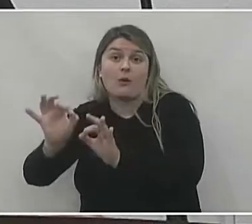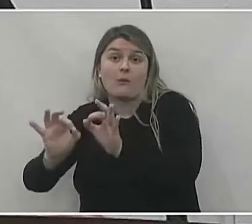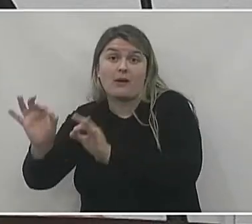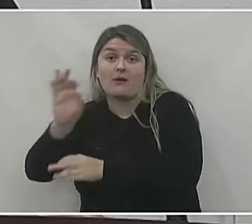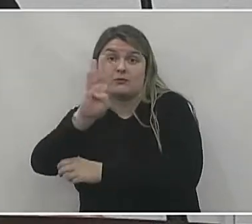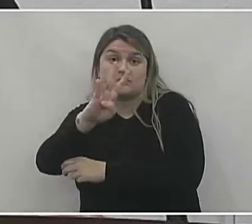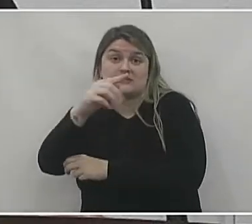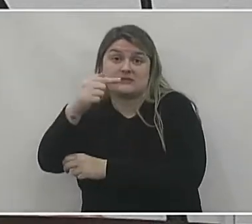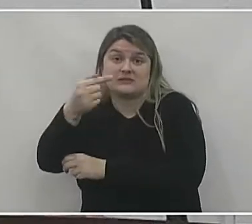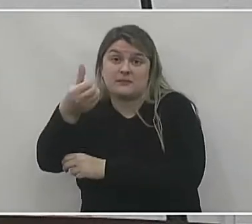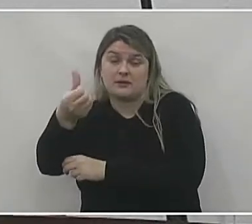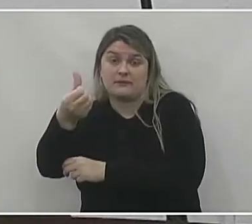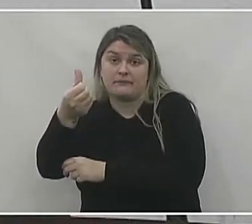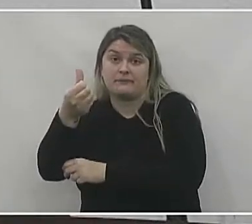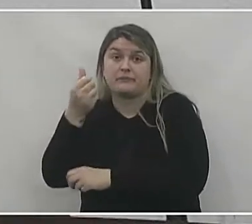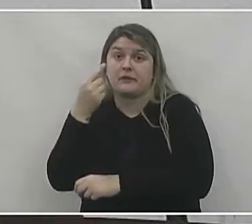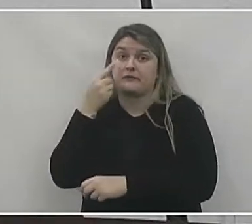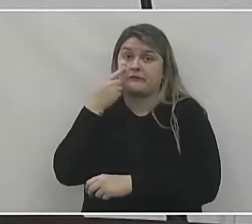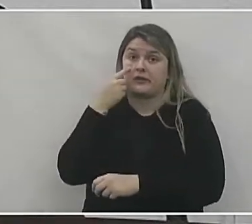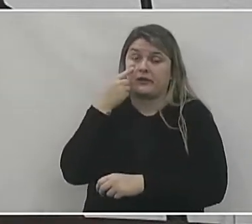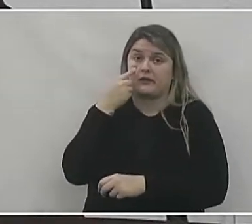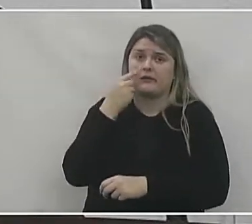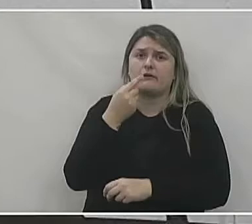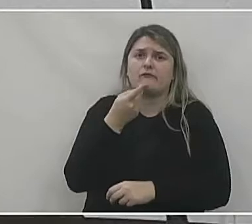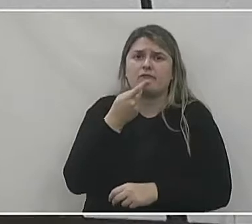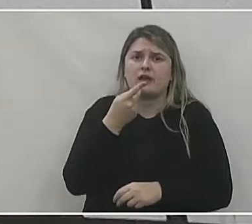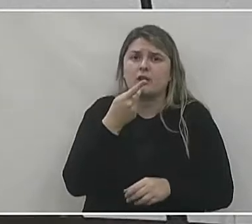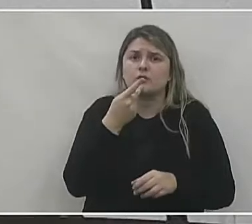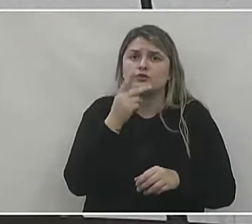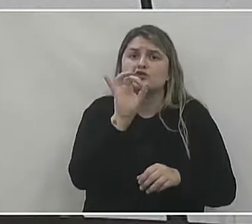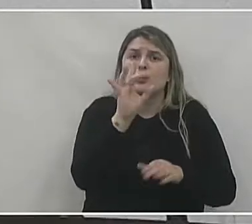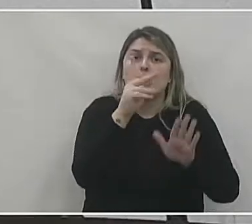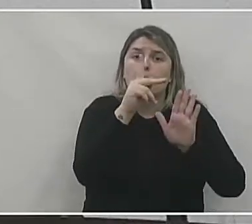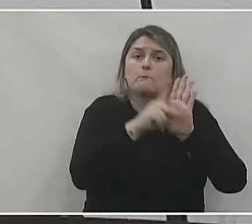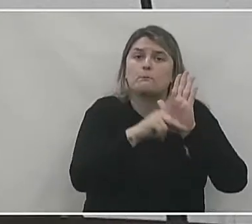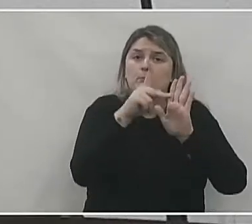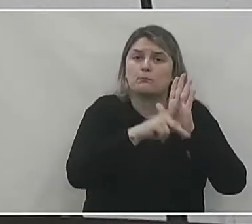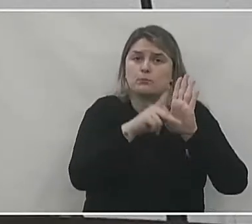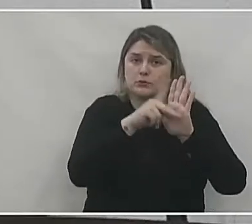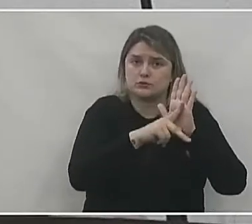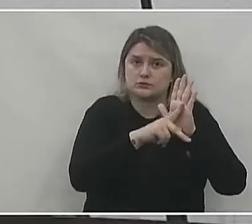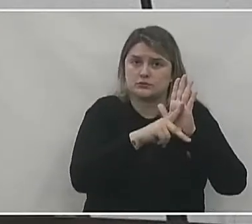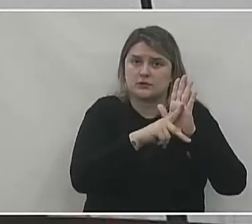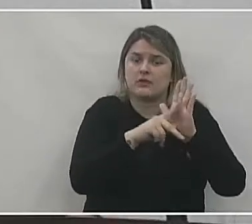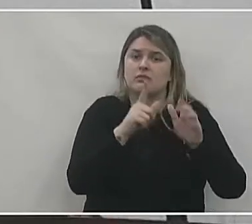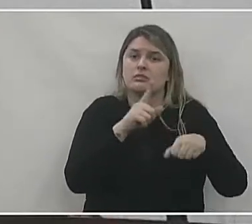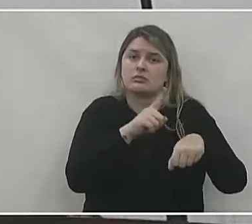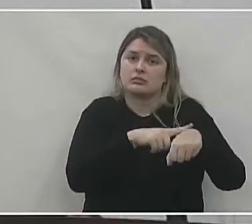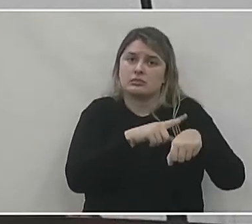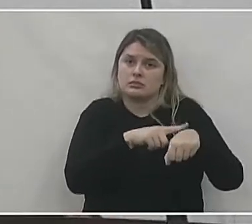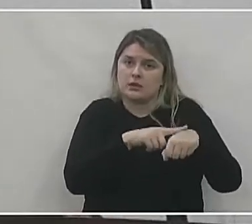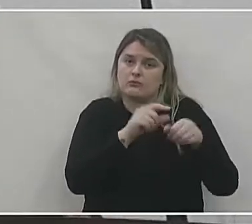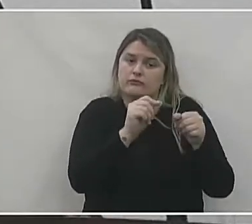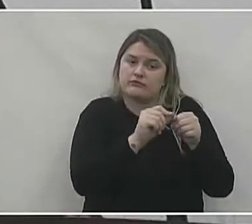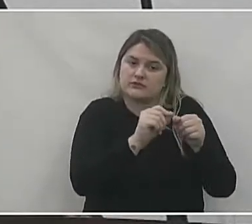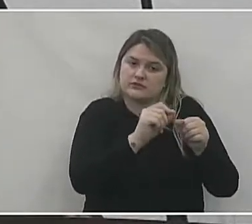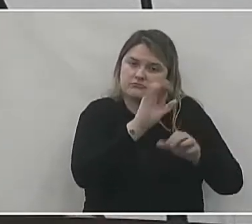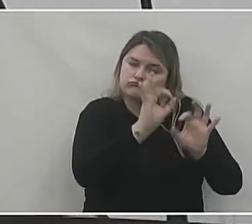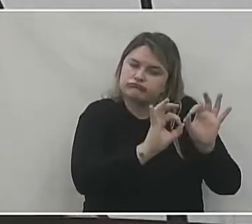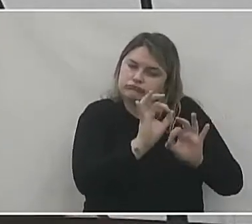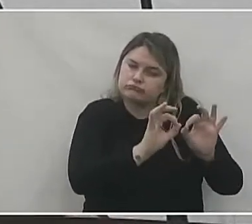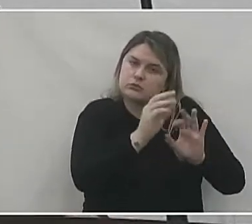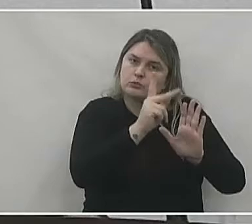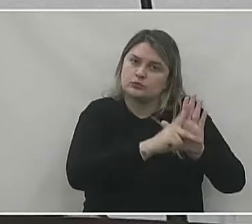da 476, mas veja o seguinte, quando eu estou falando aqui é projeto, então vai ter um tempo para fazer o